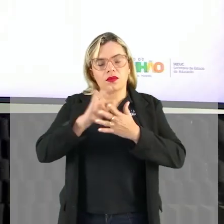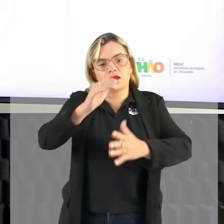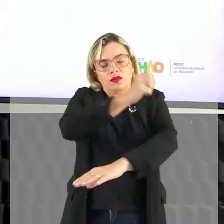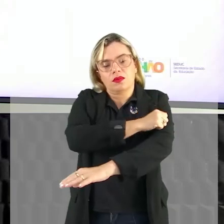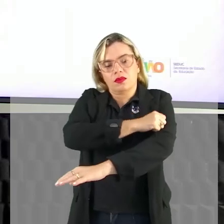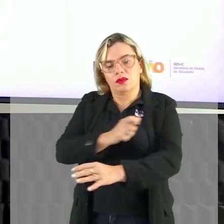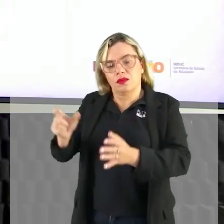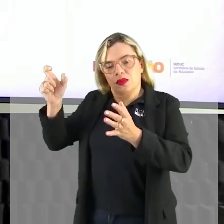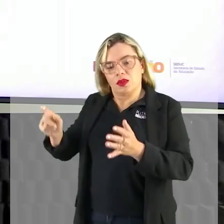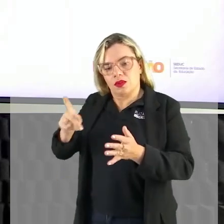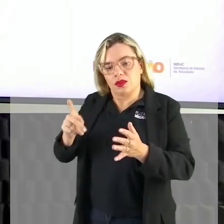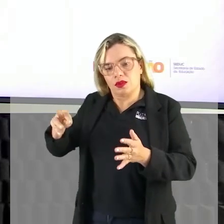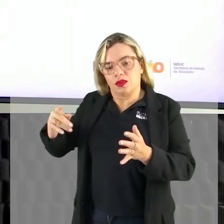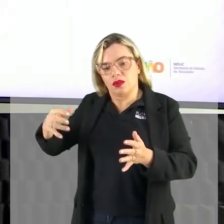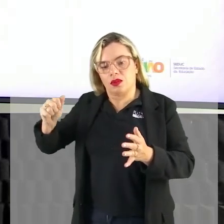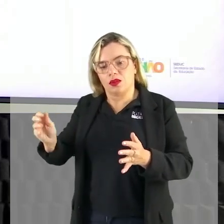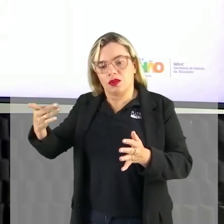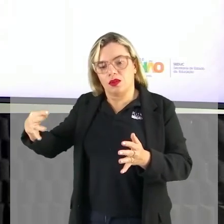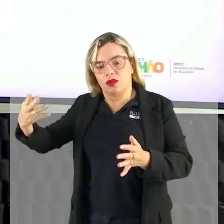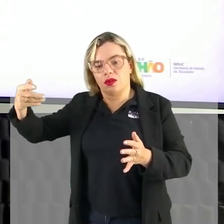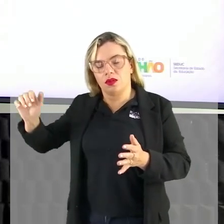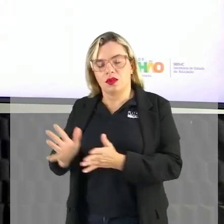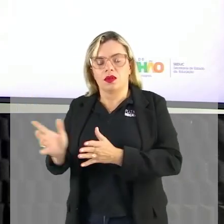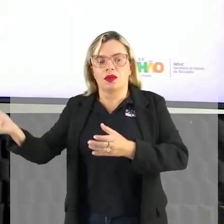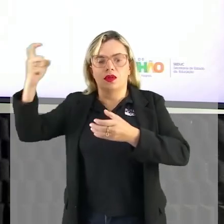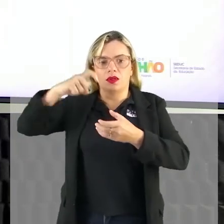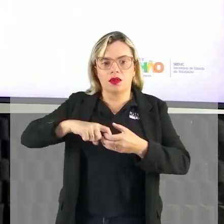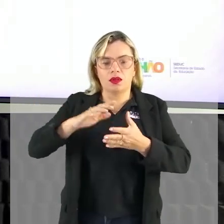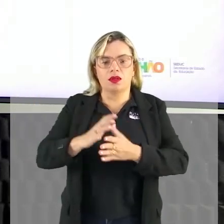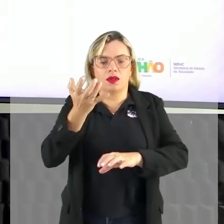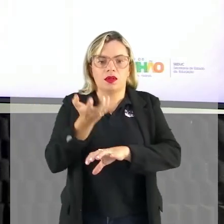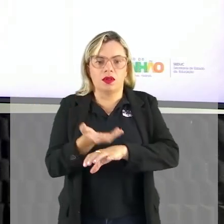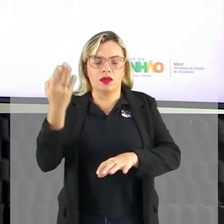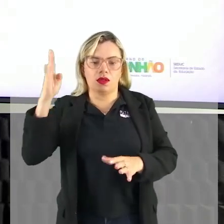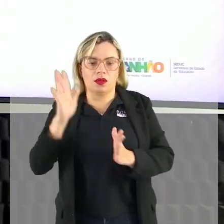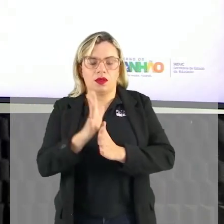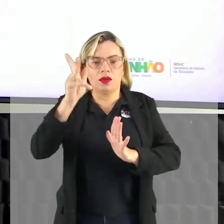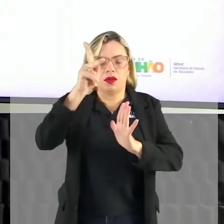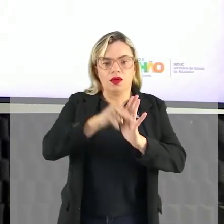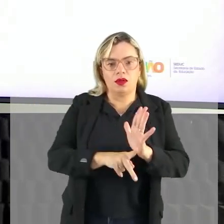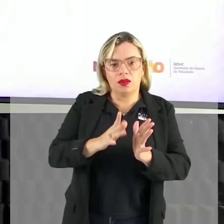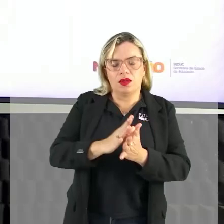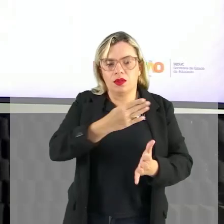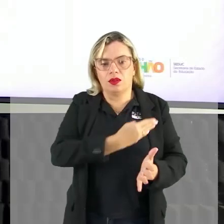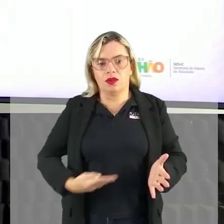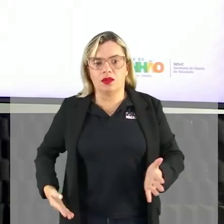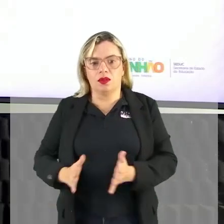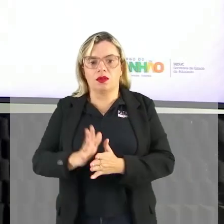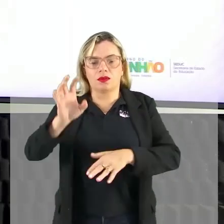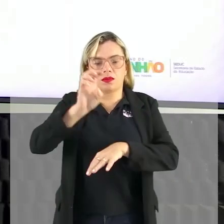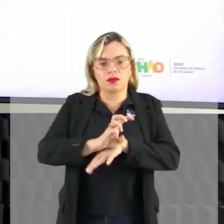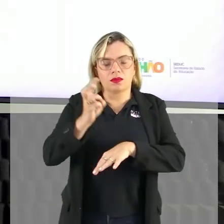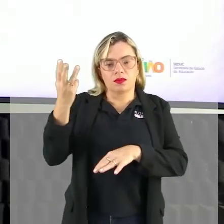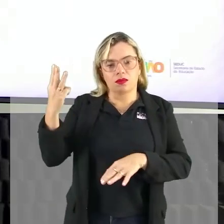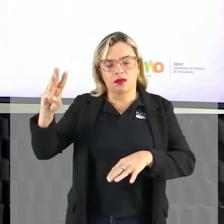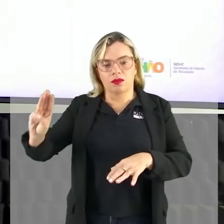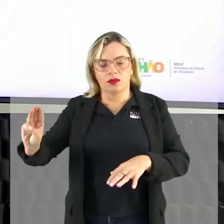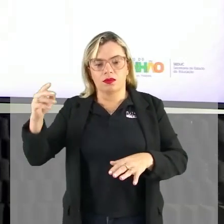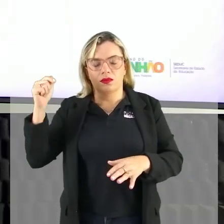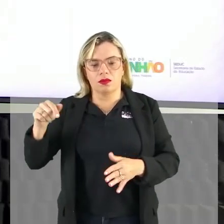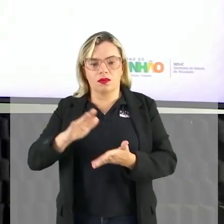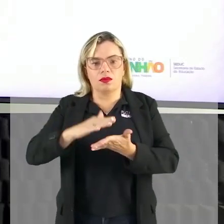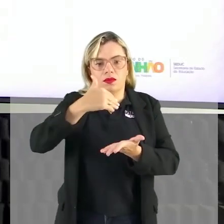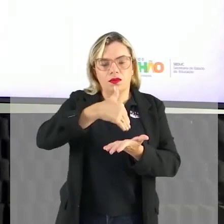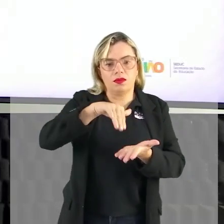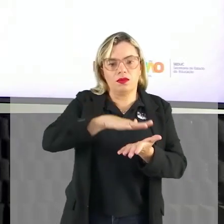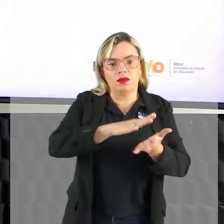Oi, pessoal, professora Elida Bogé aqui de volta, professora de Biologia, tá? Nesse projeto aqui do Governo do Estado do Maranhão, por meio